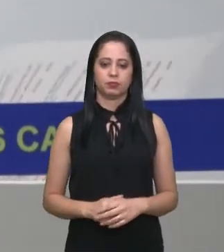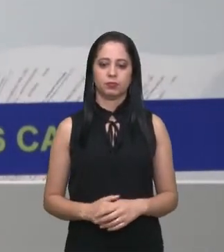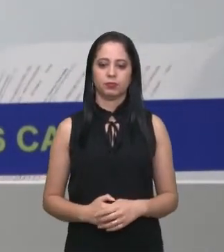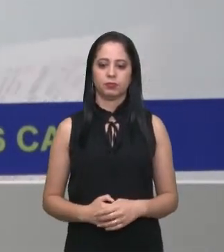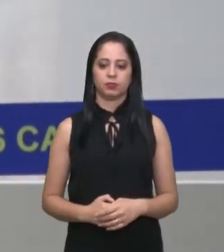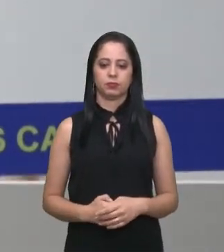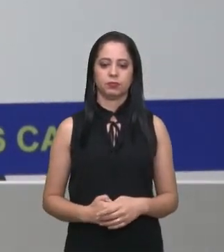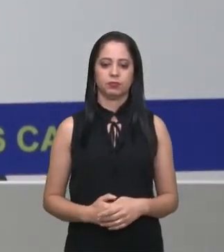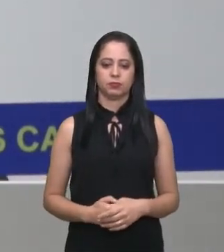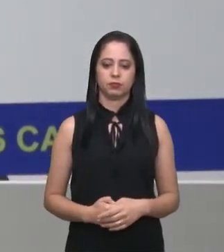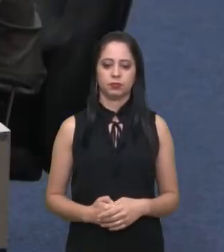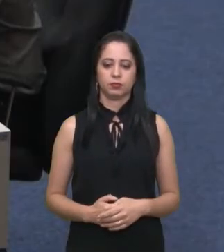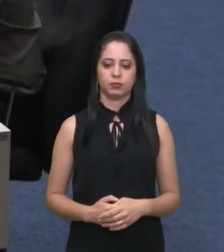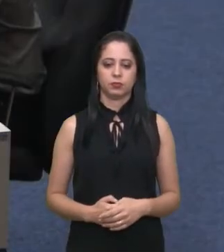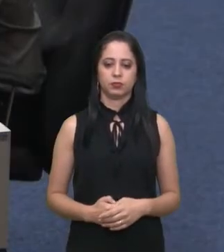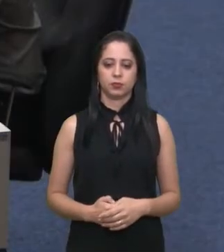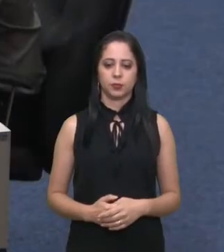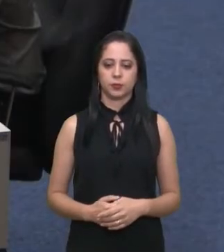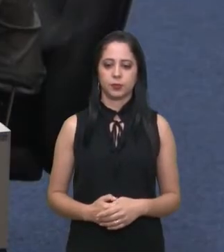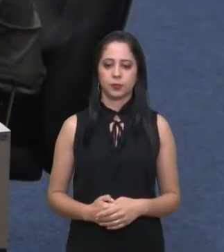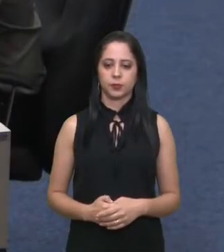unanimidade.